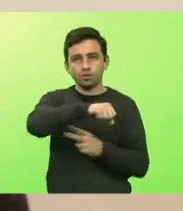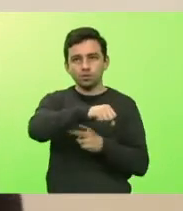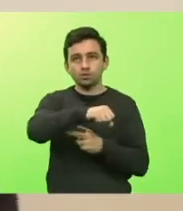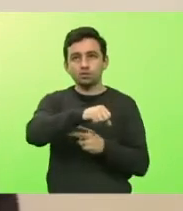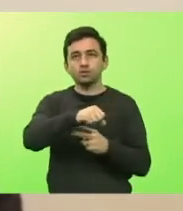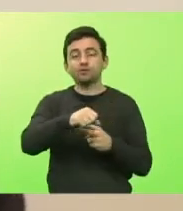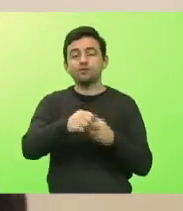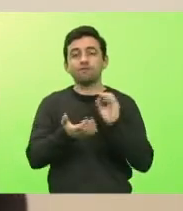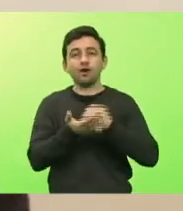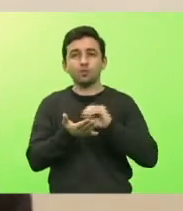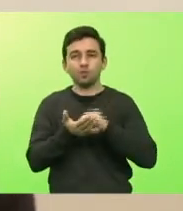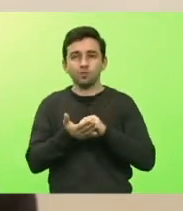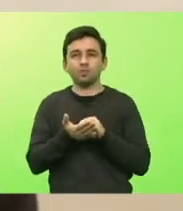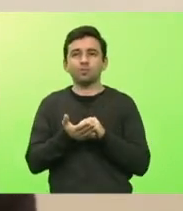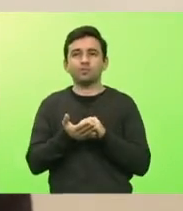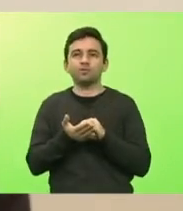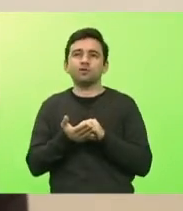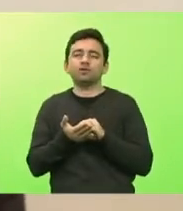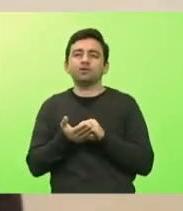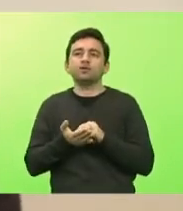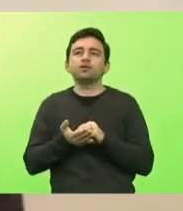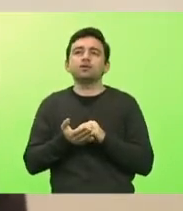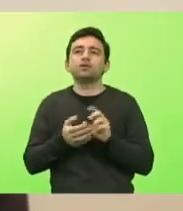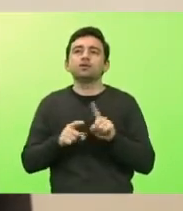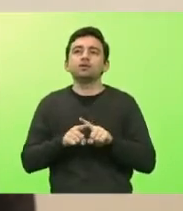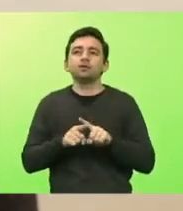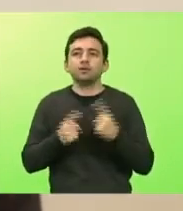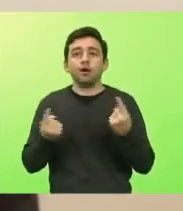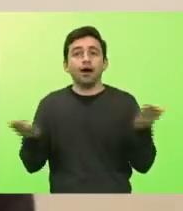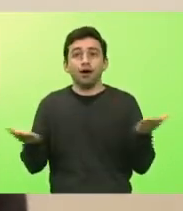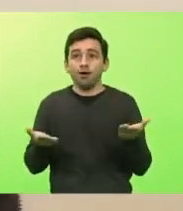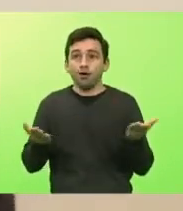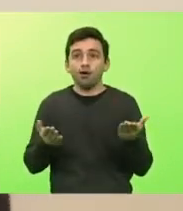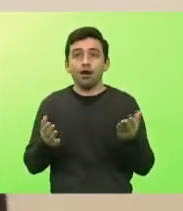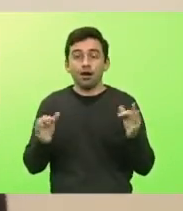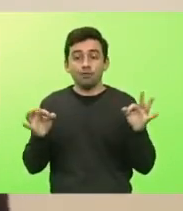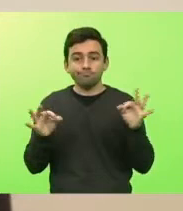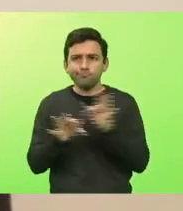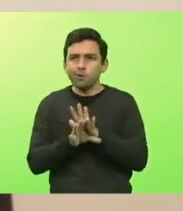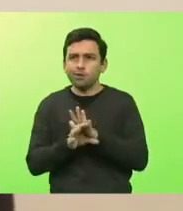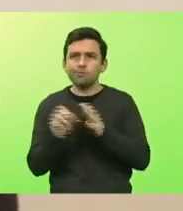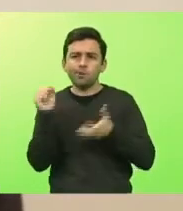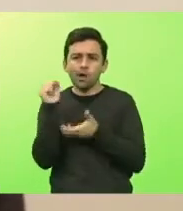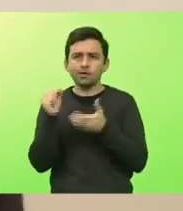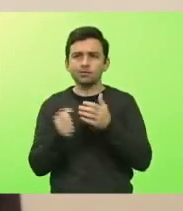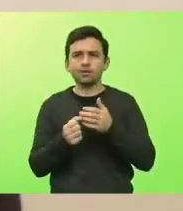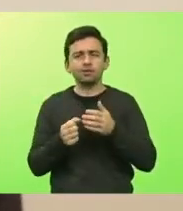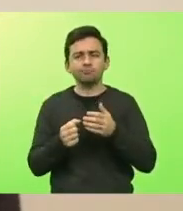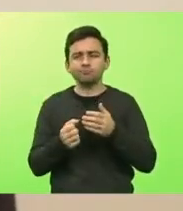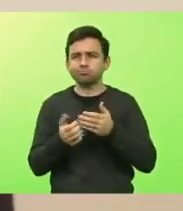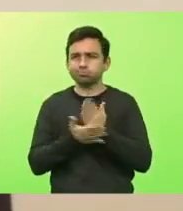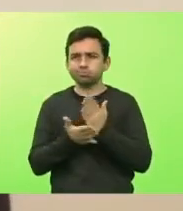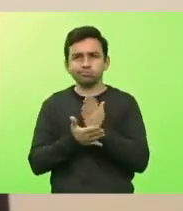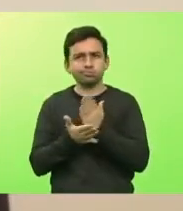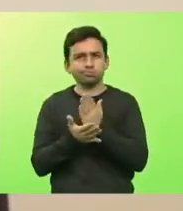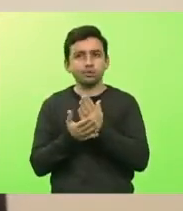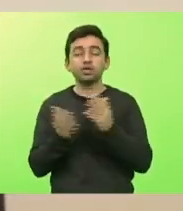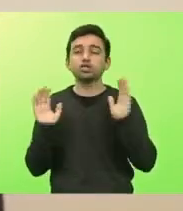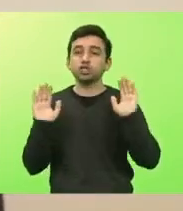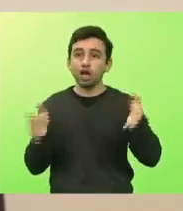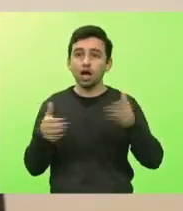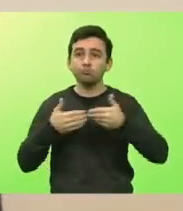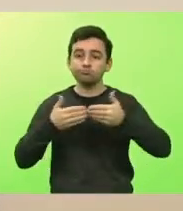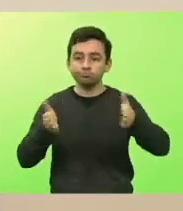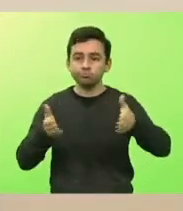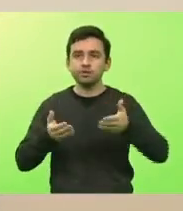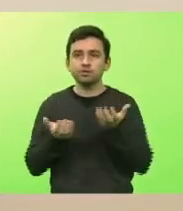a ponte não. E agora foi vencido todos os entraves burocráticos, foi aberta a licitação, teve